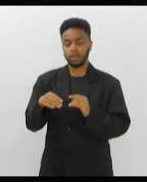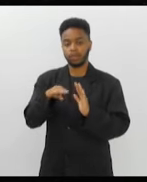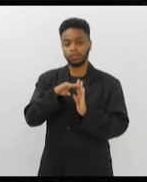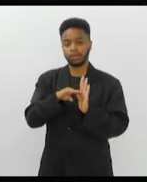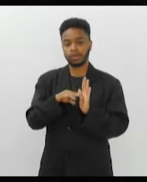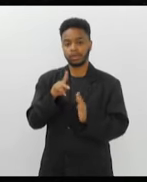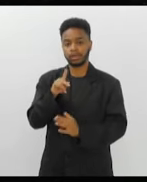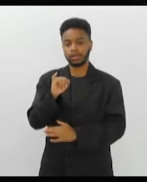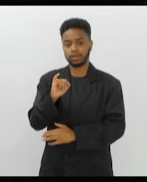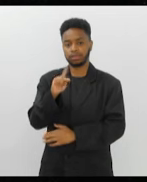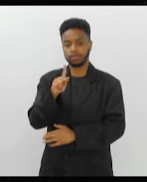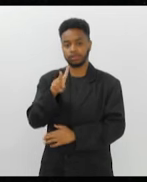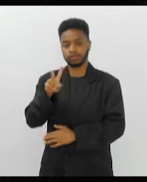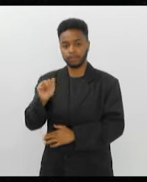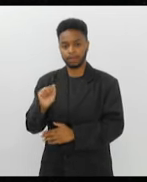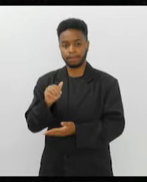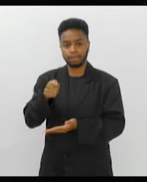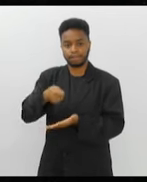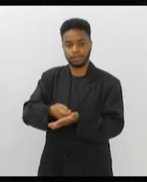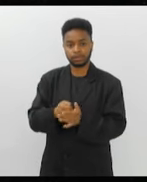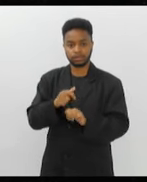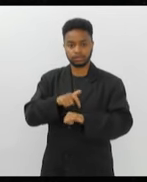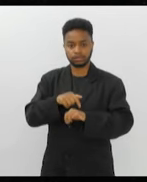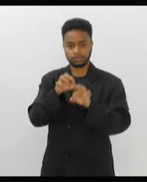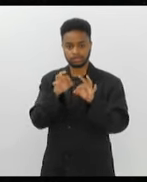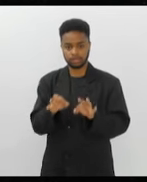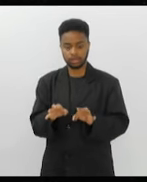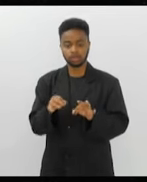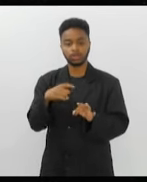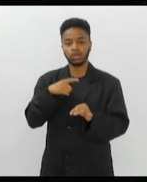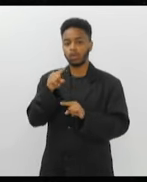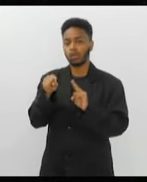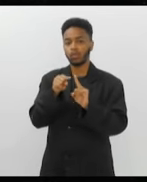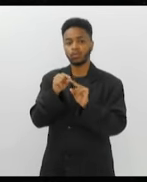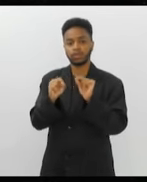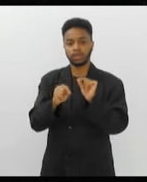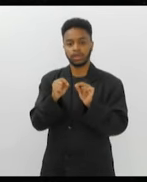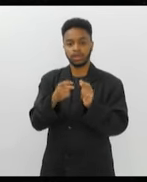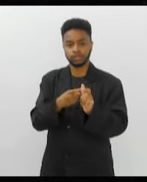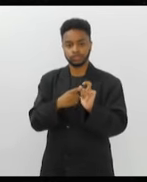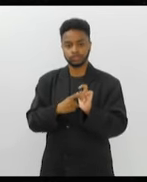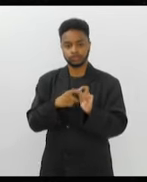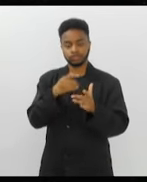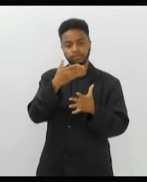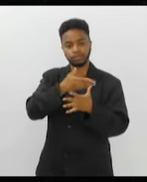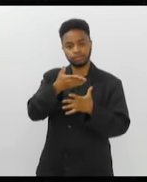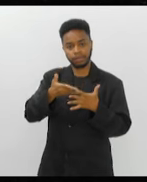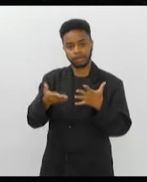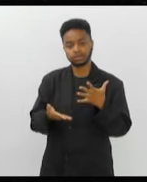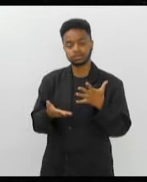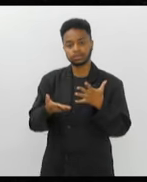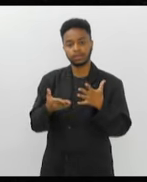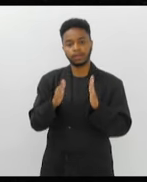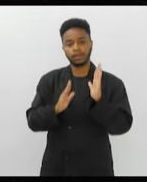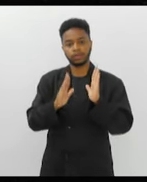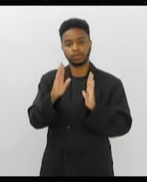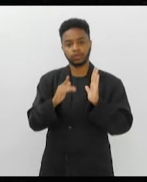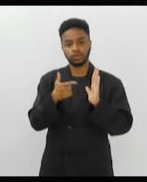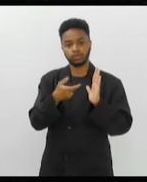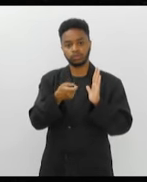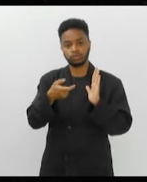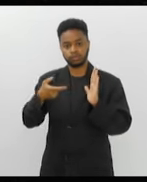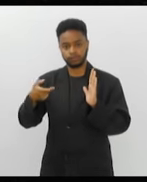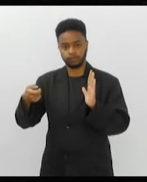em dia, ele visa parcelar os débitos dos exercícios de